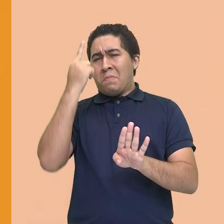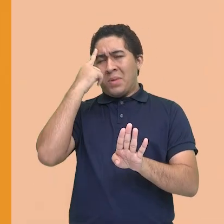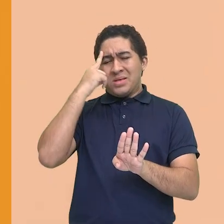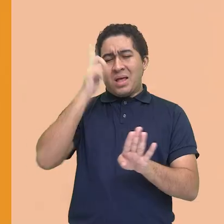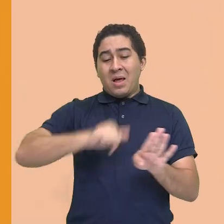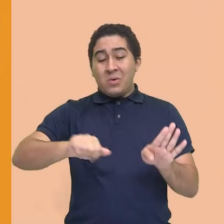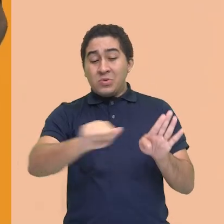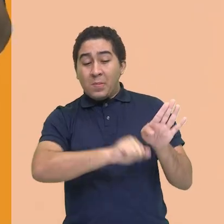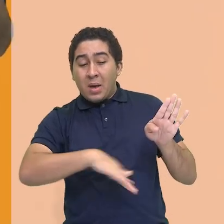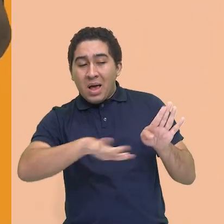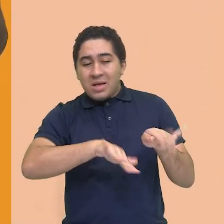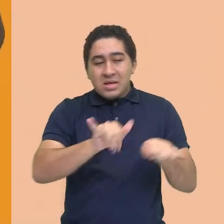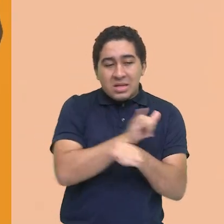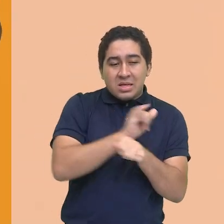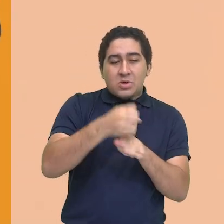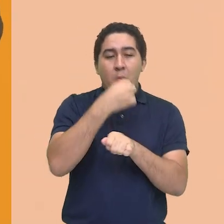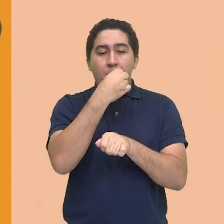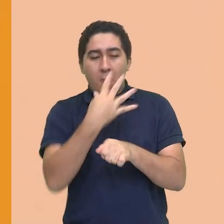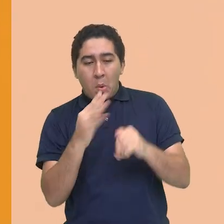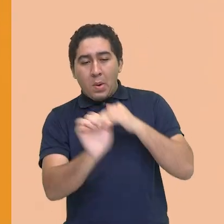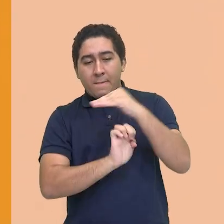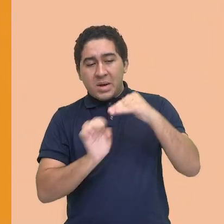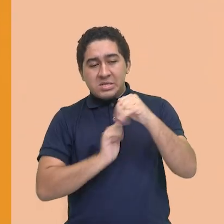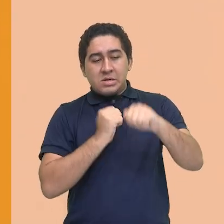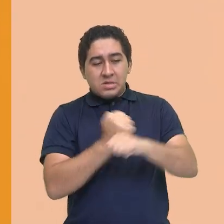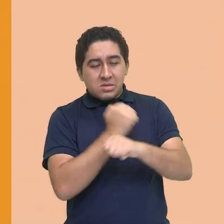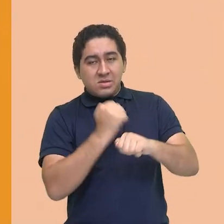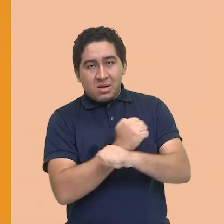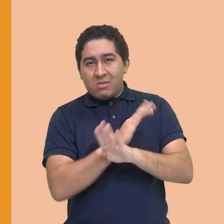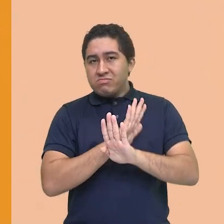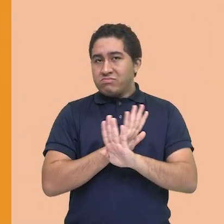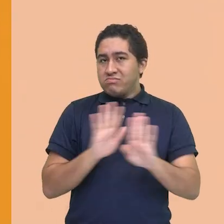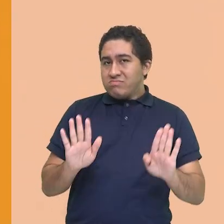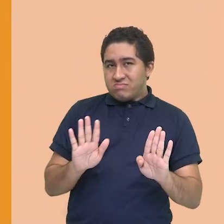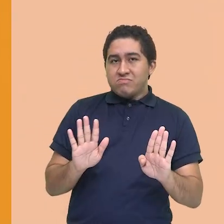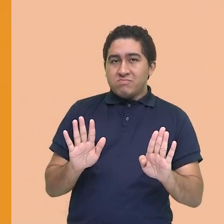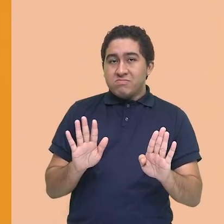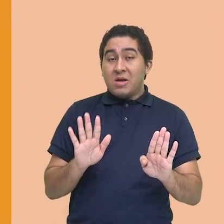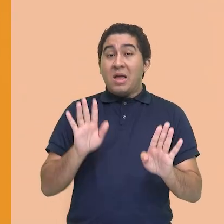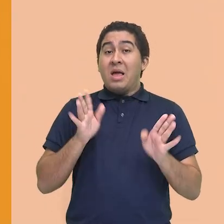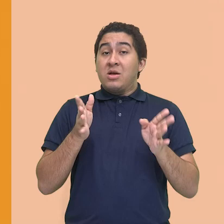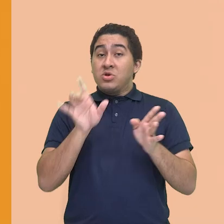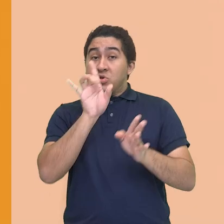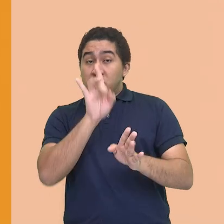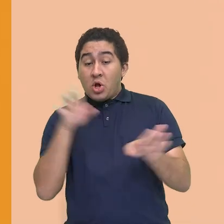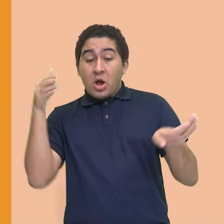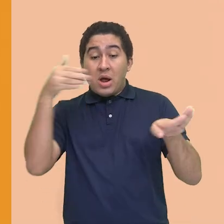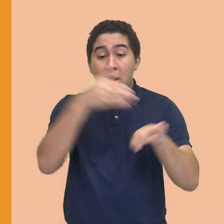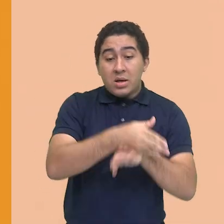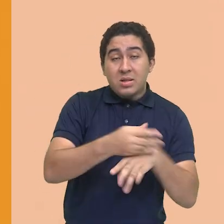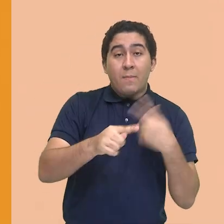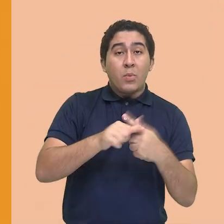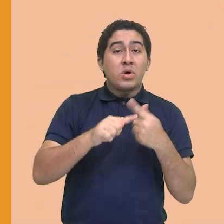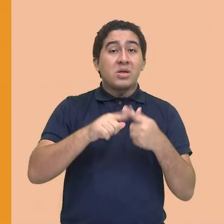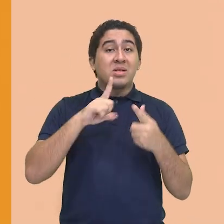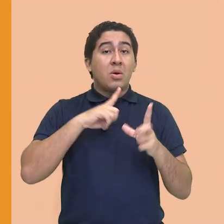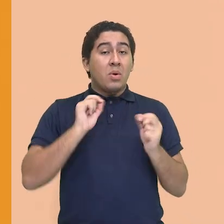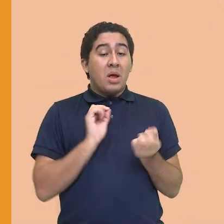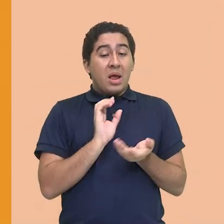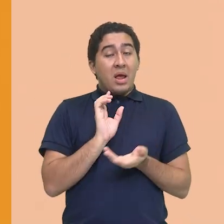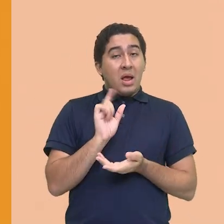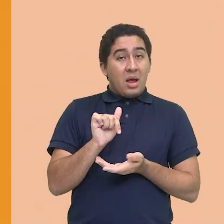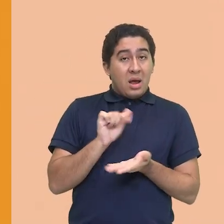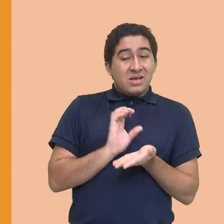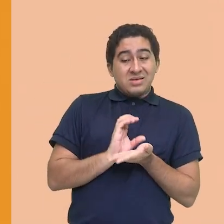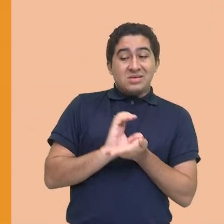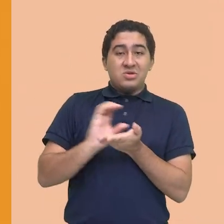local estratégico para se fazer uma fábrica, uma grande indústria, basicamente vem para cá porque tem incentivo fiscal, tá, gente?